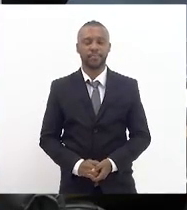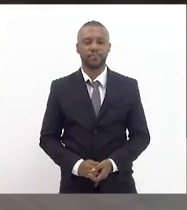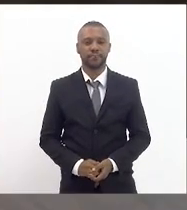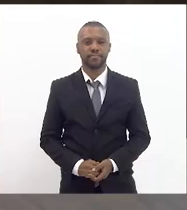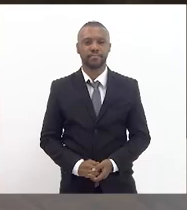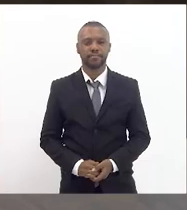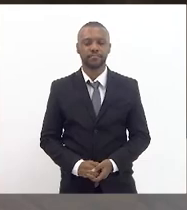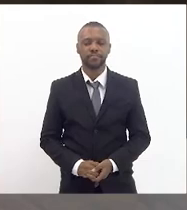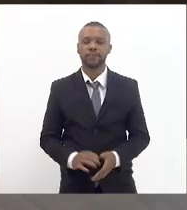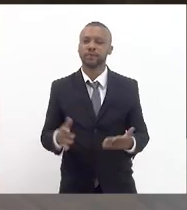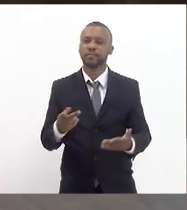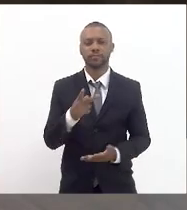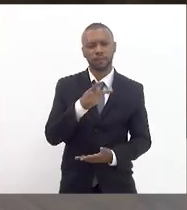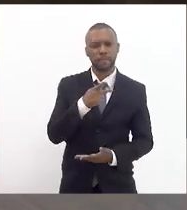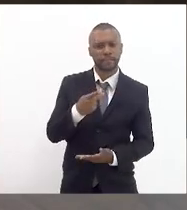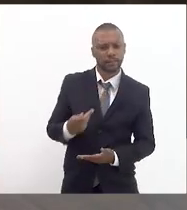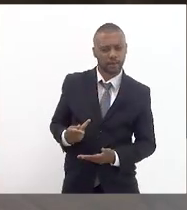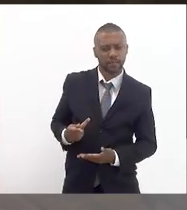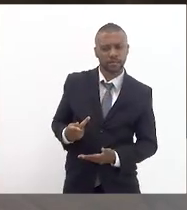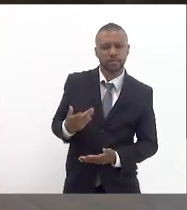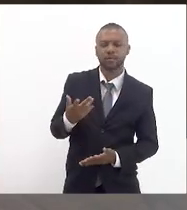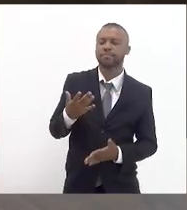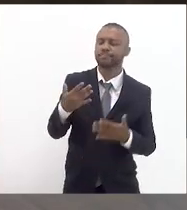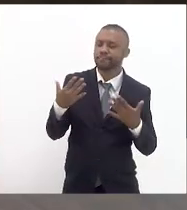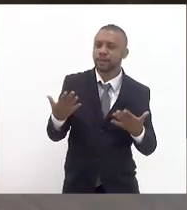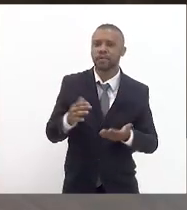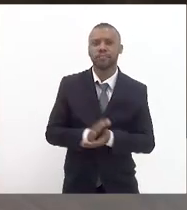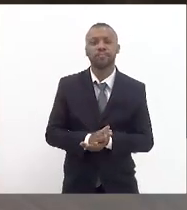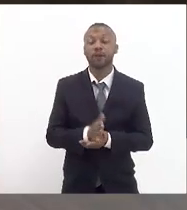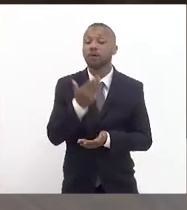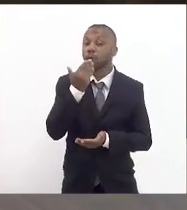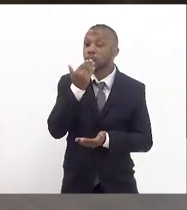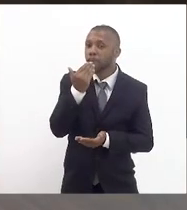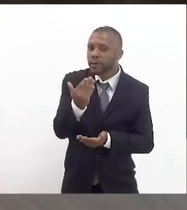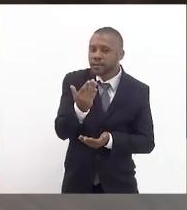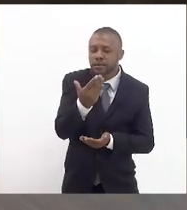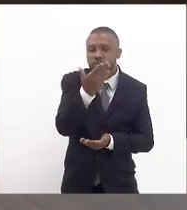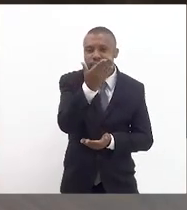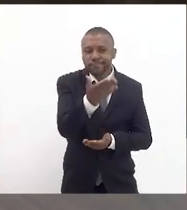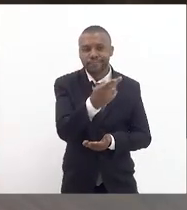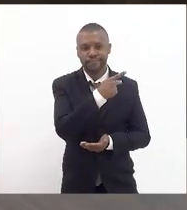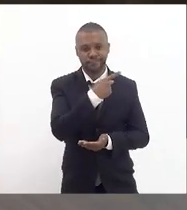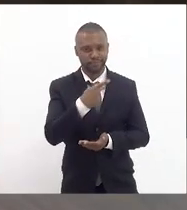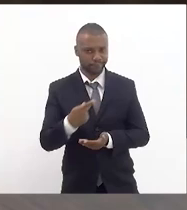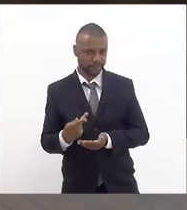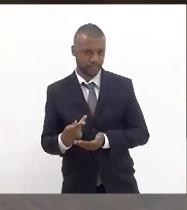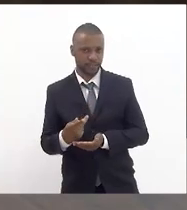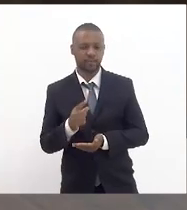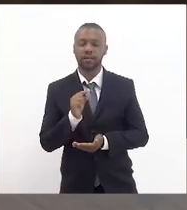Senhor presidente, eu solicitava a Vossa Excelência